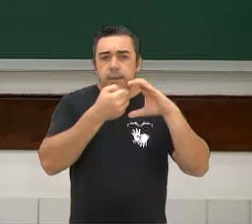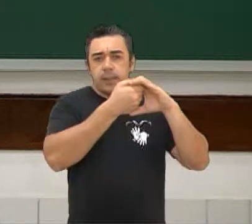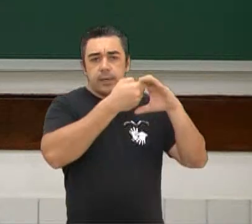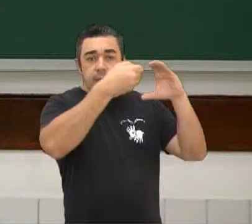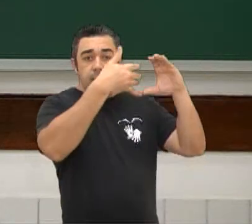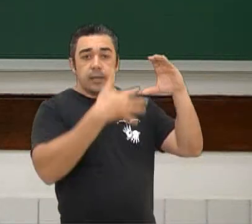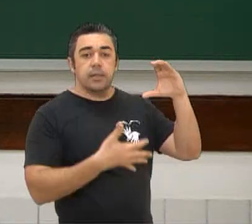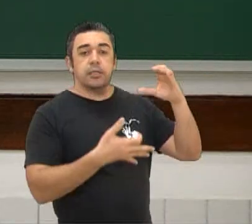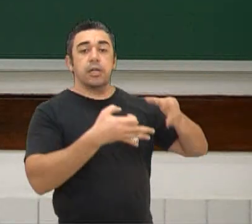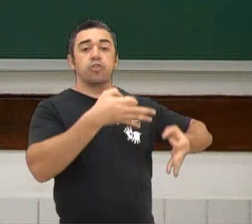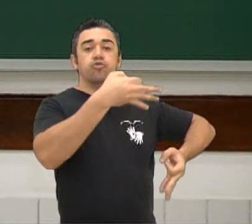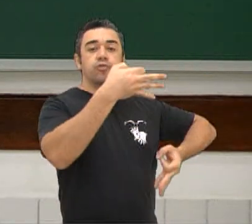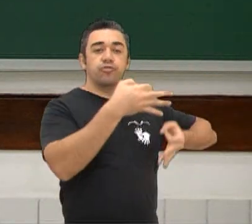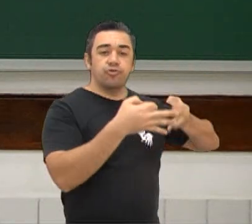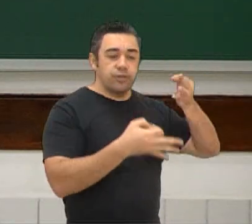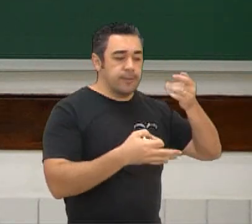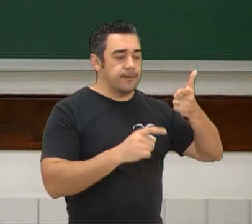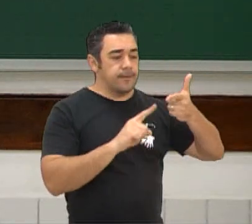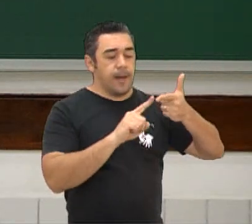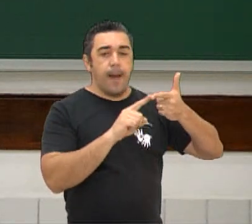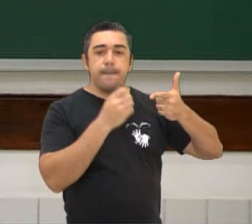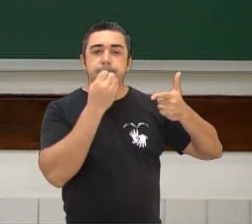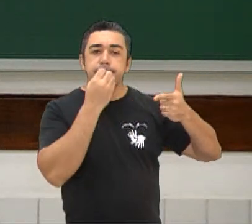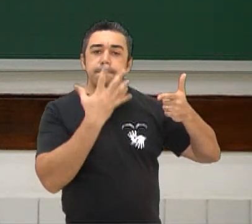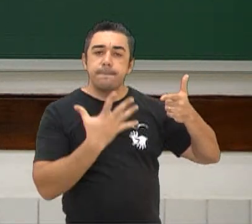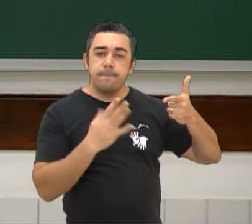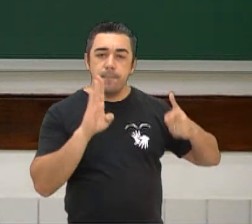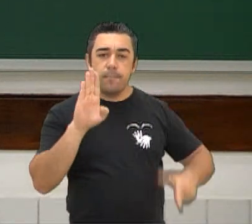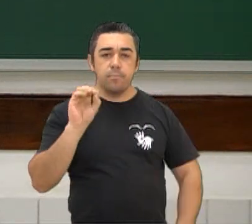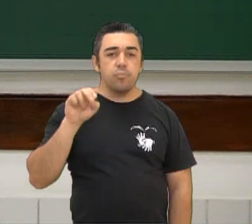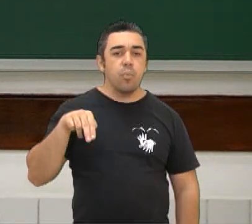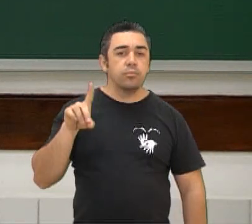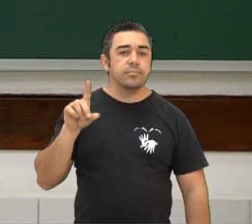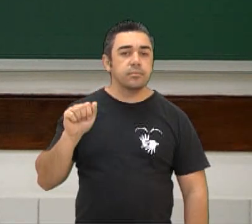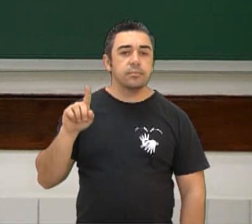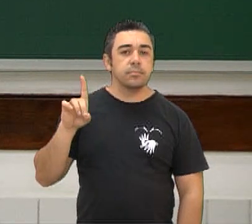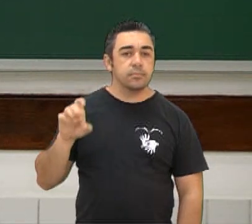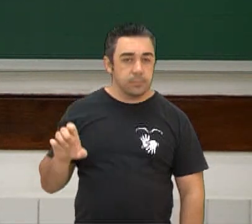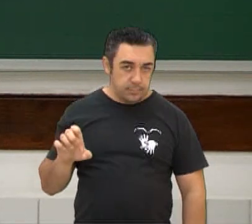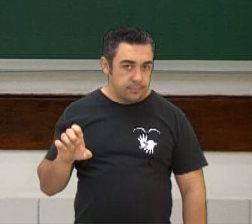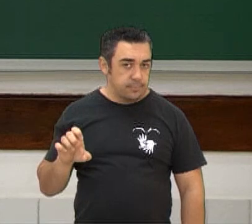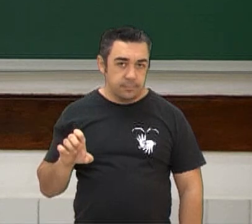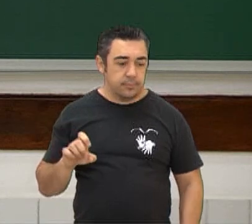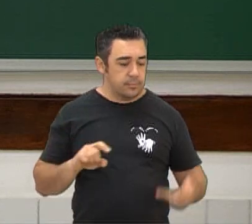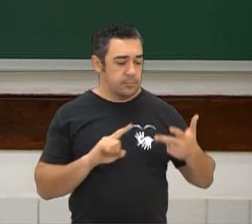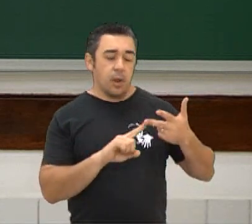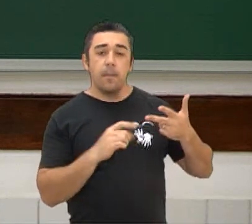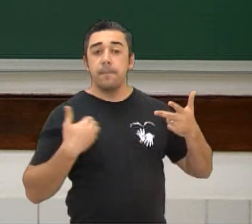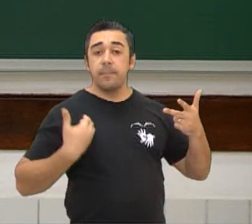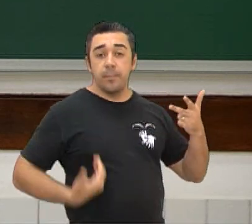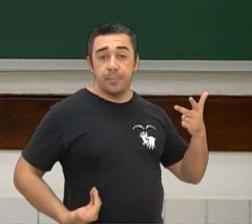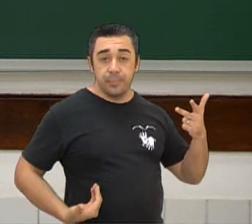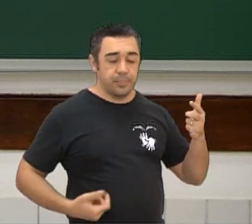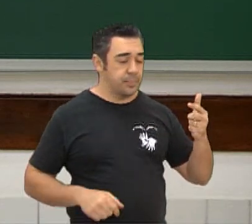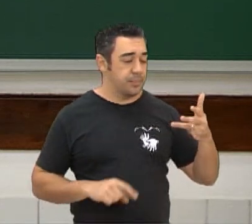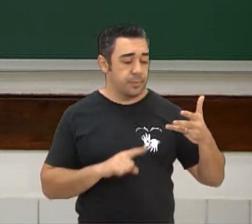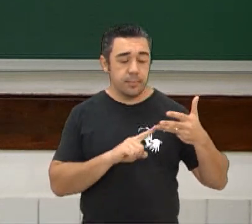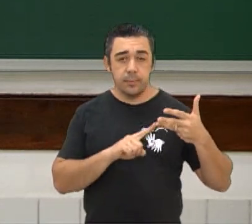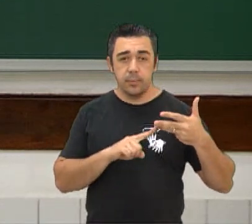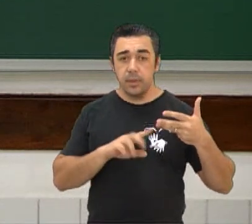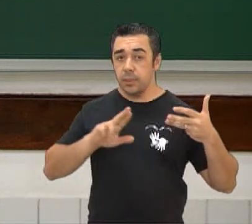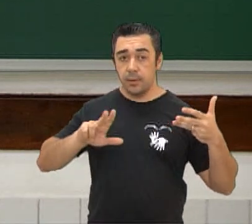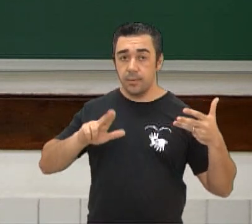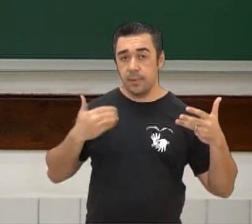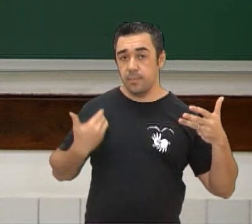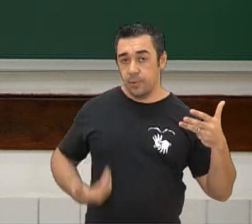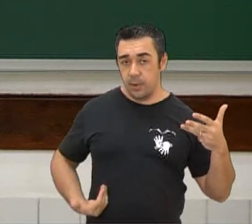a justiça, a bondade, né, de dizer o que é moral, o que é imoral. Então, quando